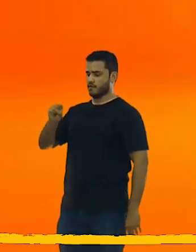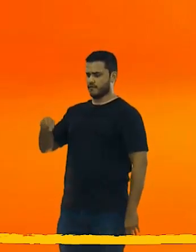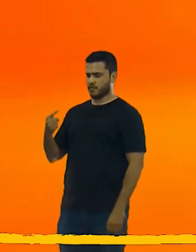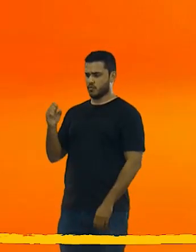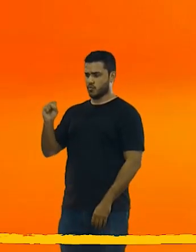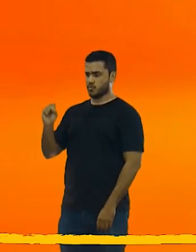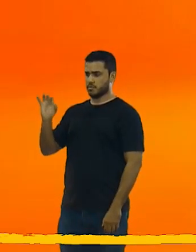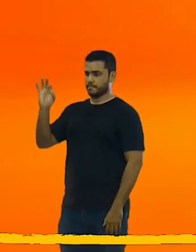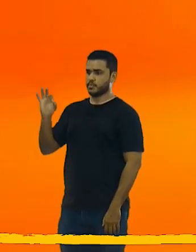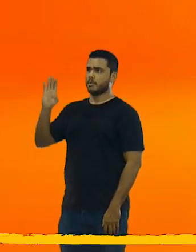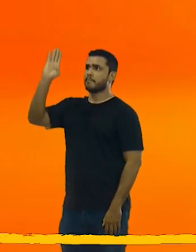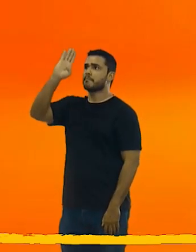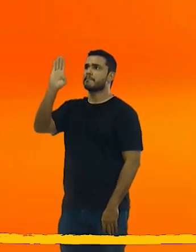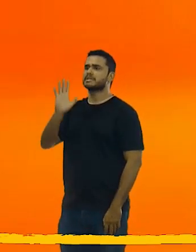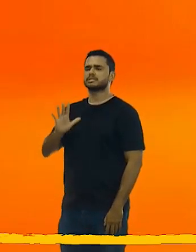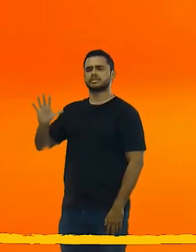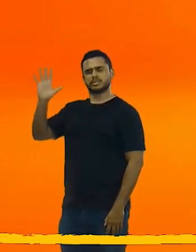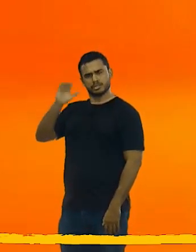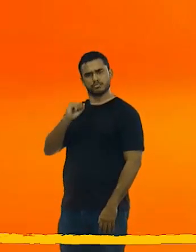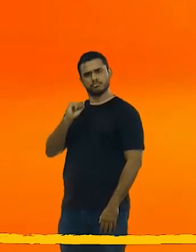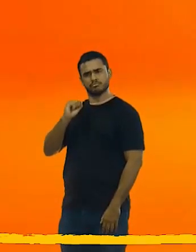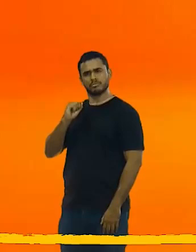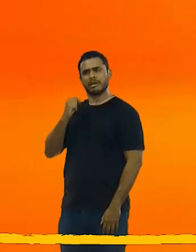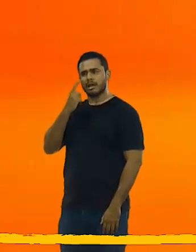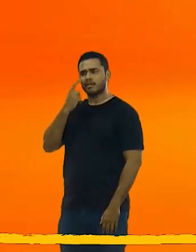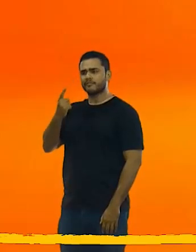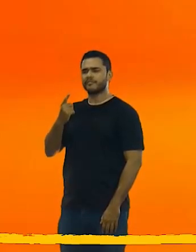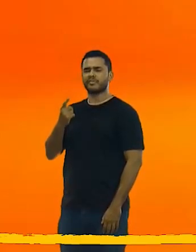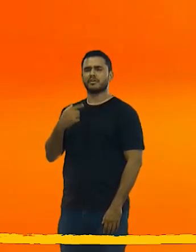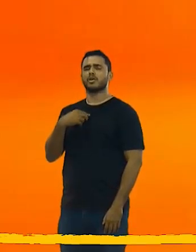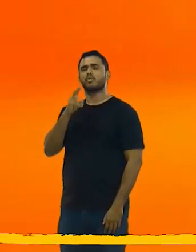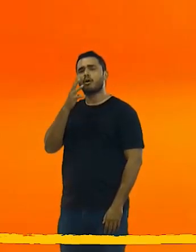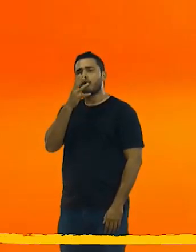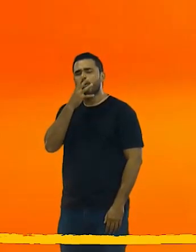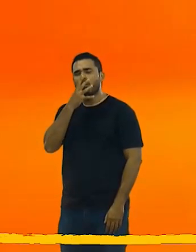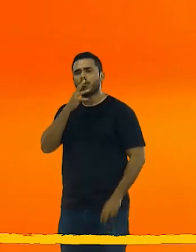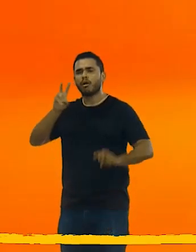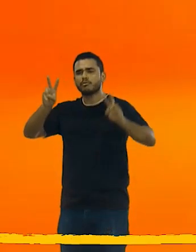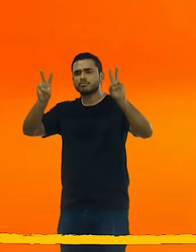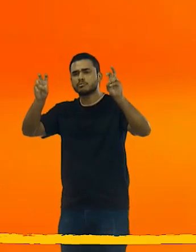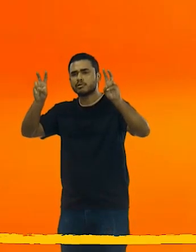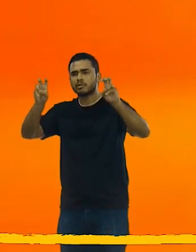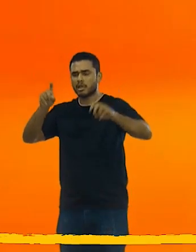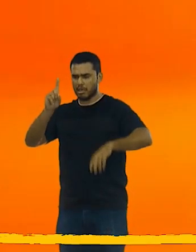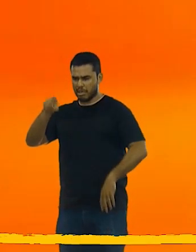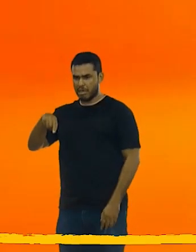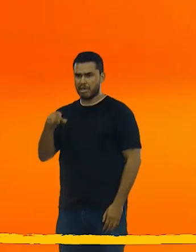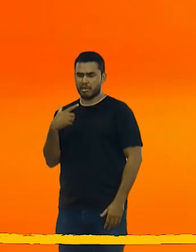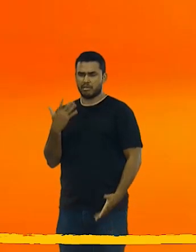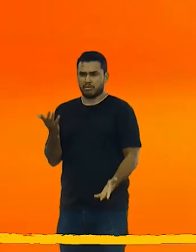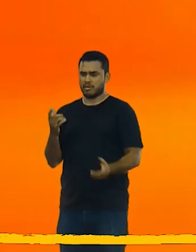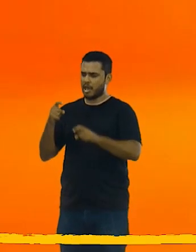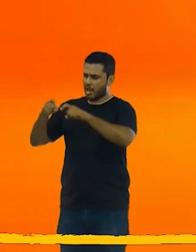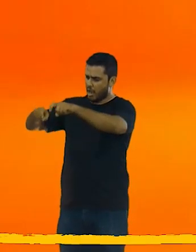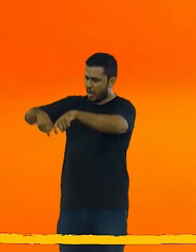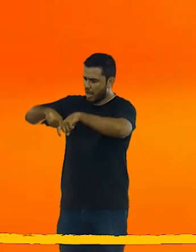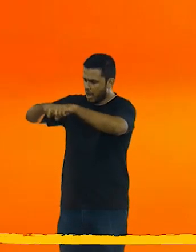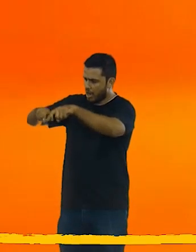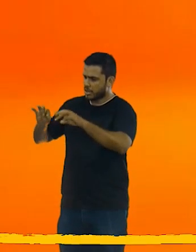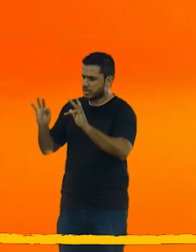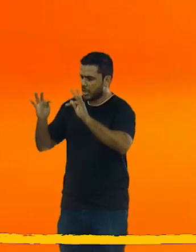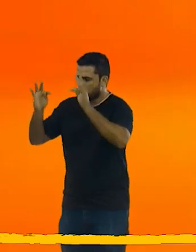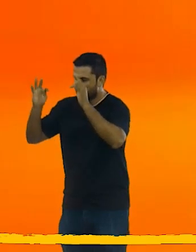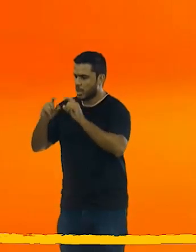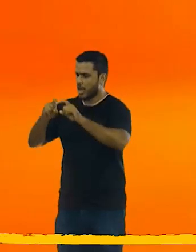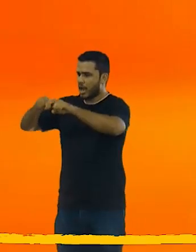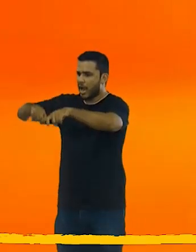puxa, Fernandes, a gente escuta direto na televisão o cara dizer o seguinte, que o agro é tech, o agro é pop, o agro é tudo.